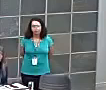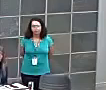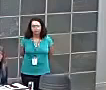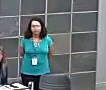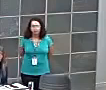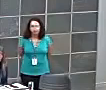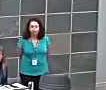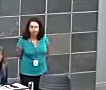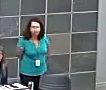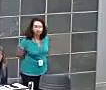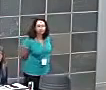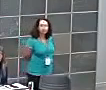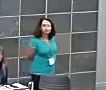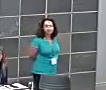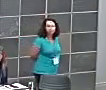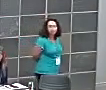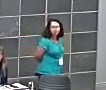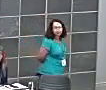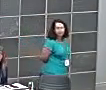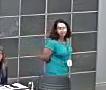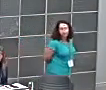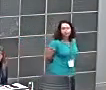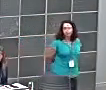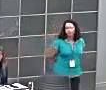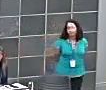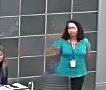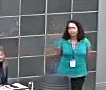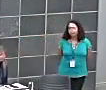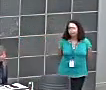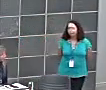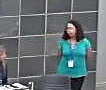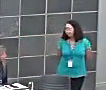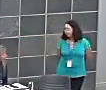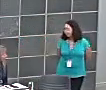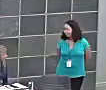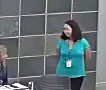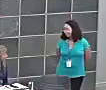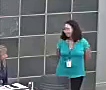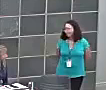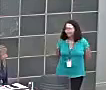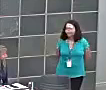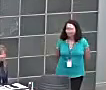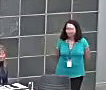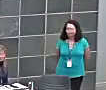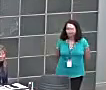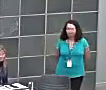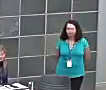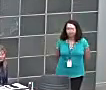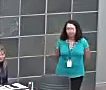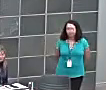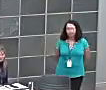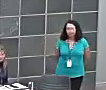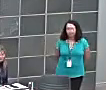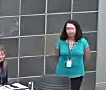uma leitura porque nós precisamos de um quórum mínimo da comissão e vamos fazer na próxima reunião